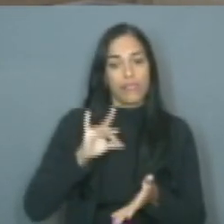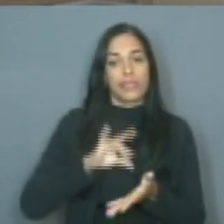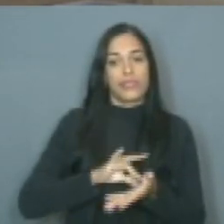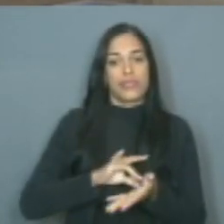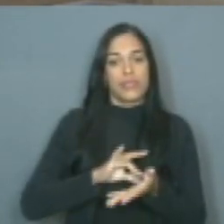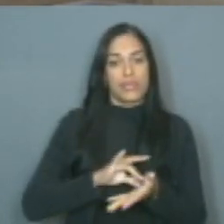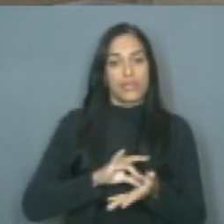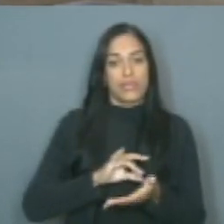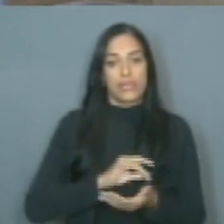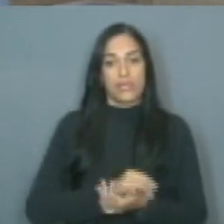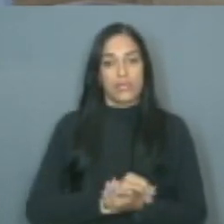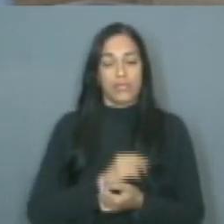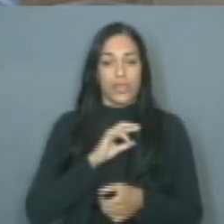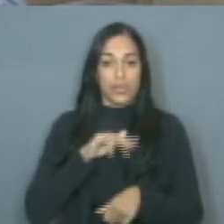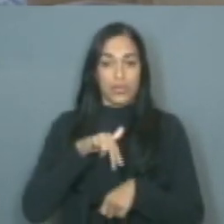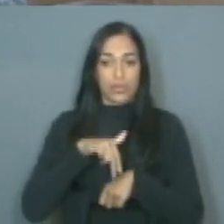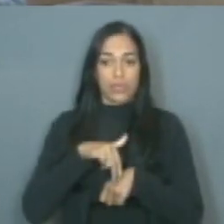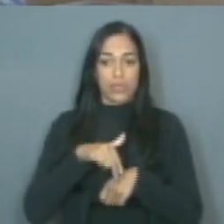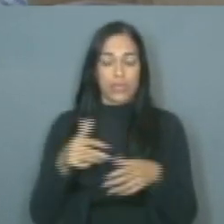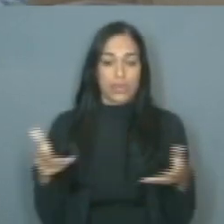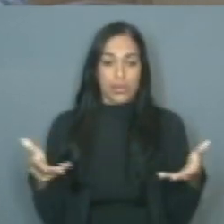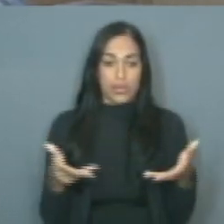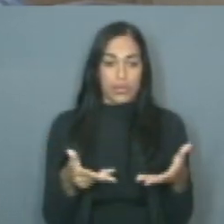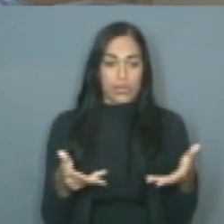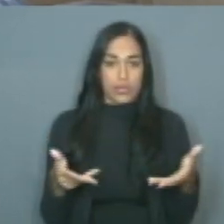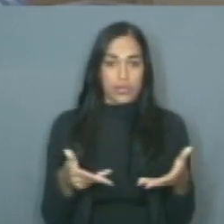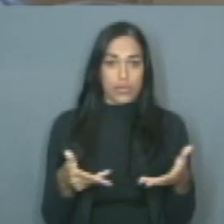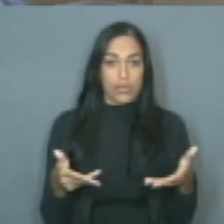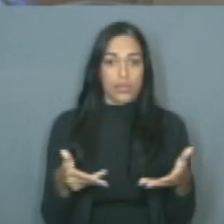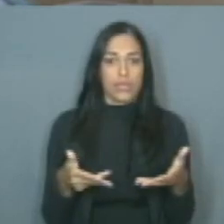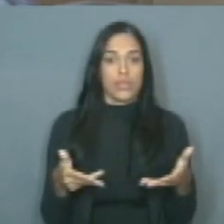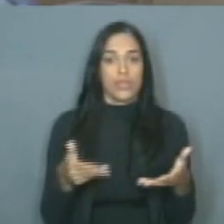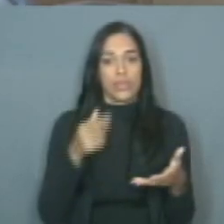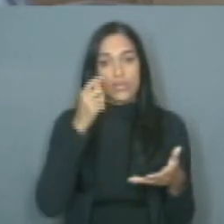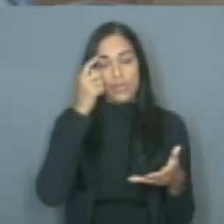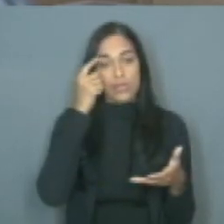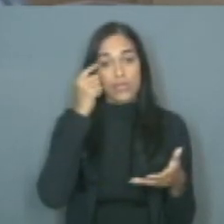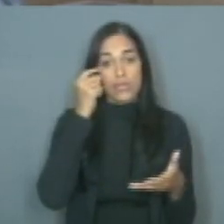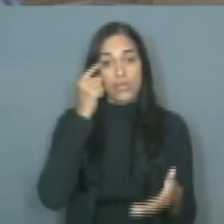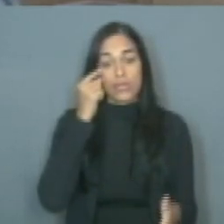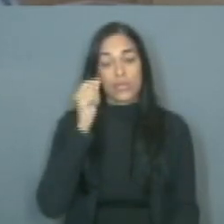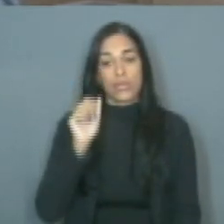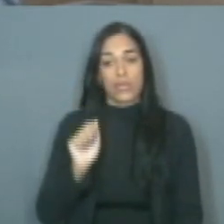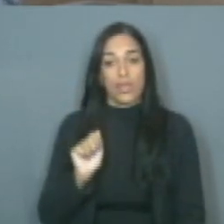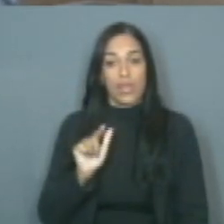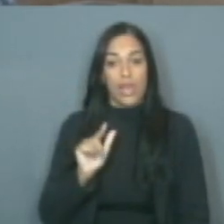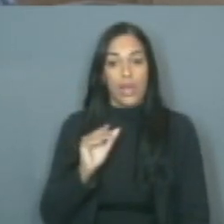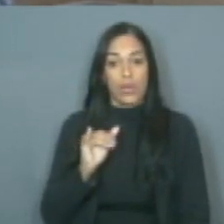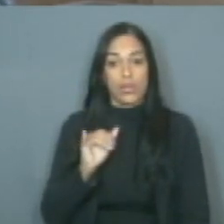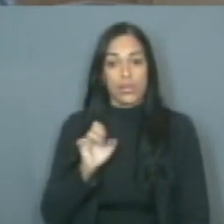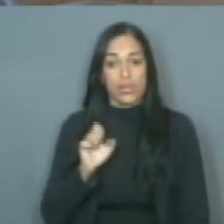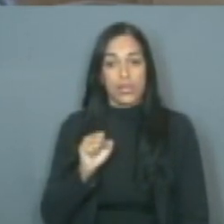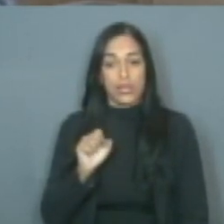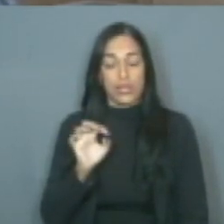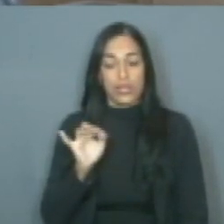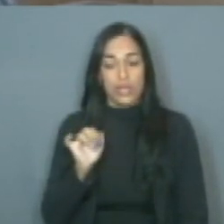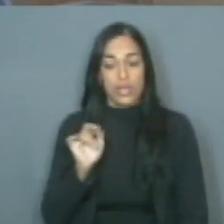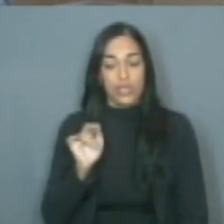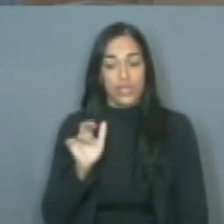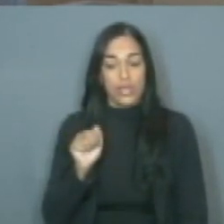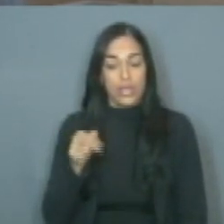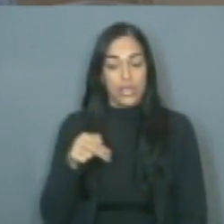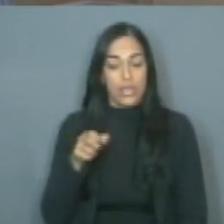direito. Eu subo essa tribuna, vereador Alcides Teixeira Neto, Vossa Excelência,